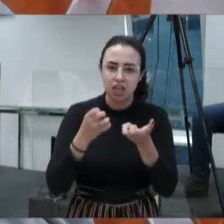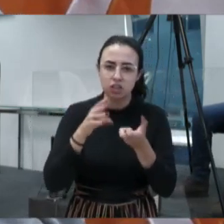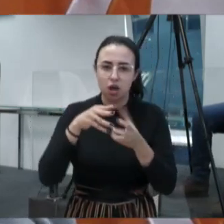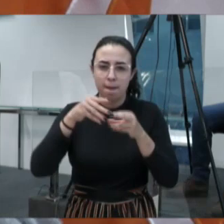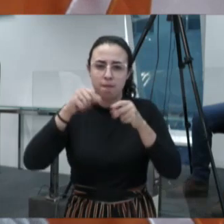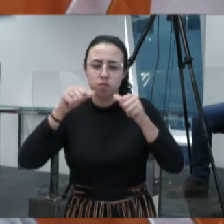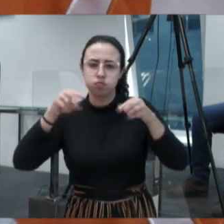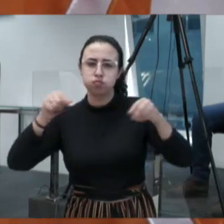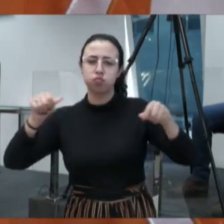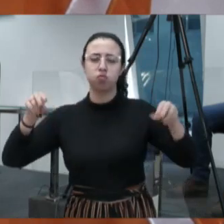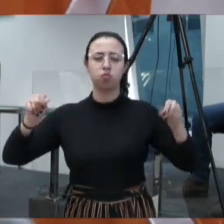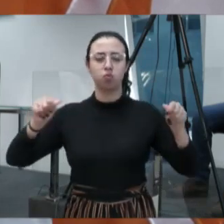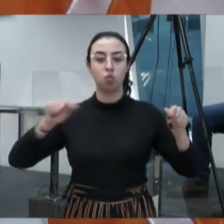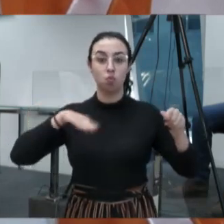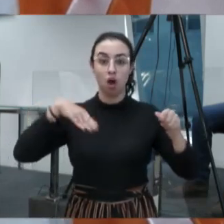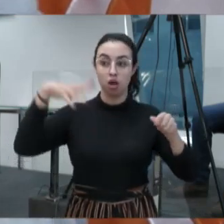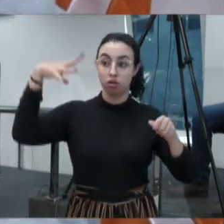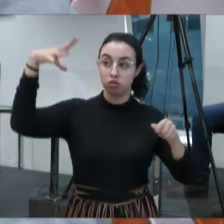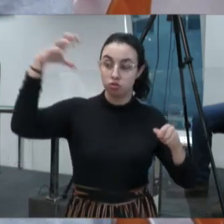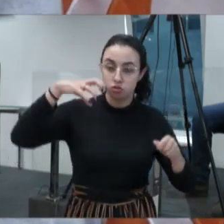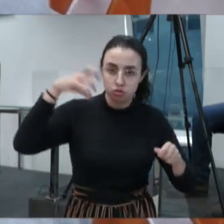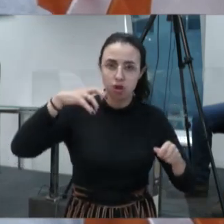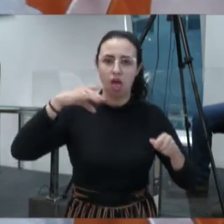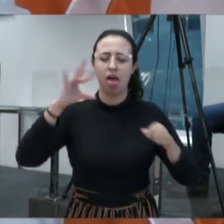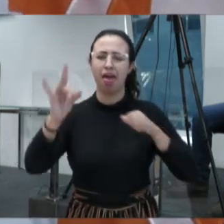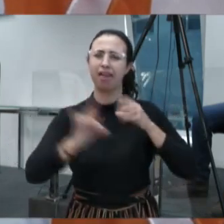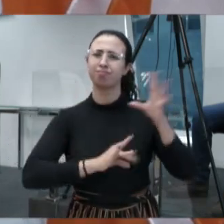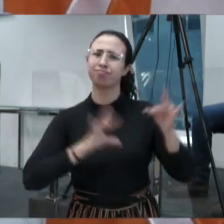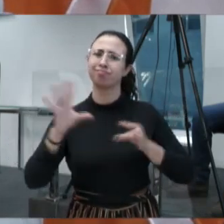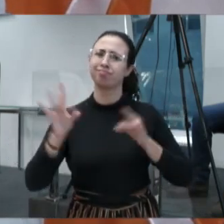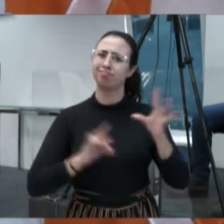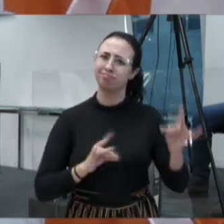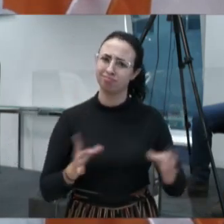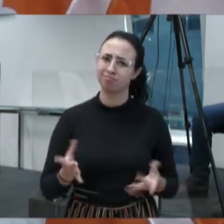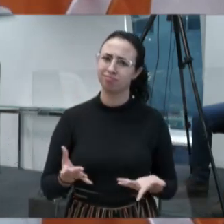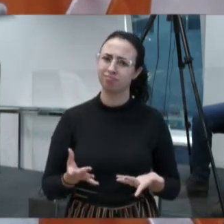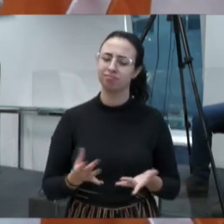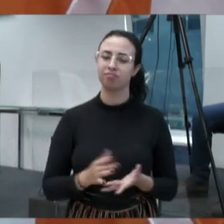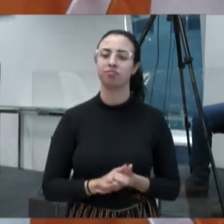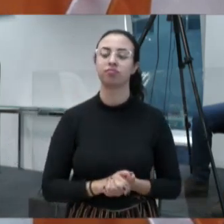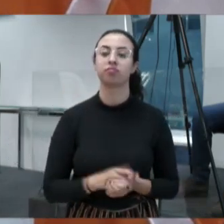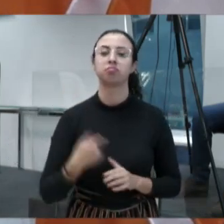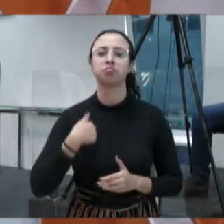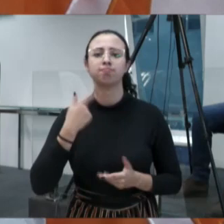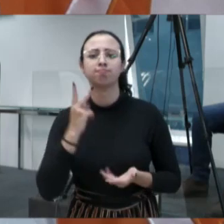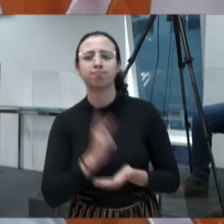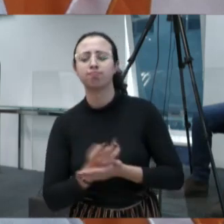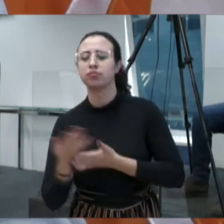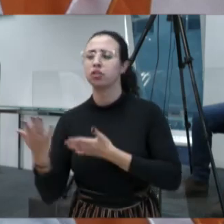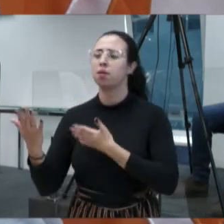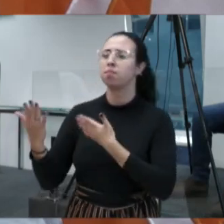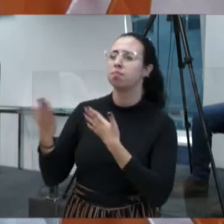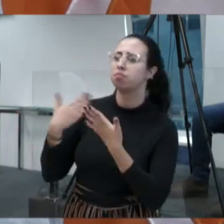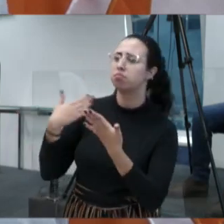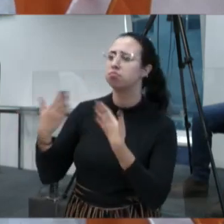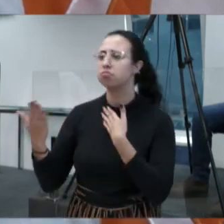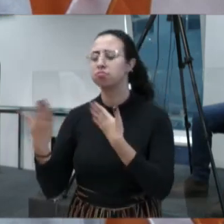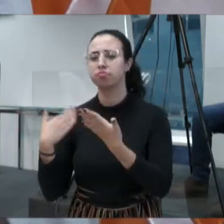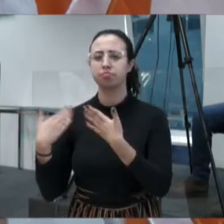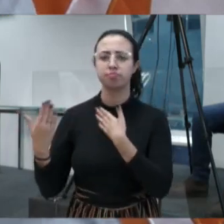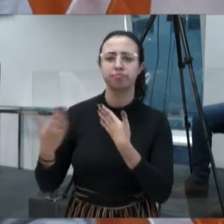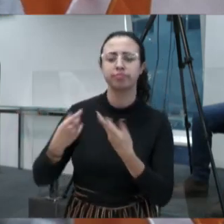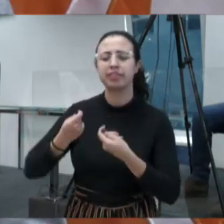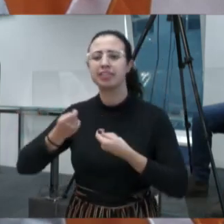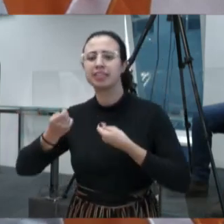quando é tempo de chuva, eles convivem no barro. Esse vereador sempre, através do diálogo e articulação, conseguiu uma parceria público-privada aí, onde